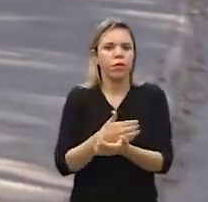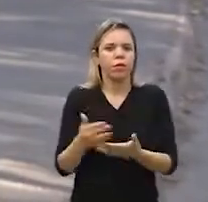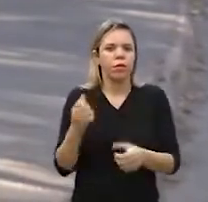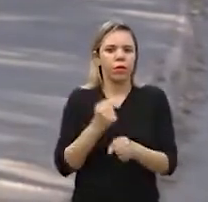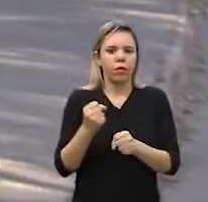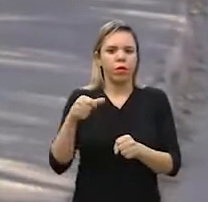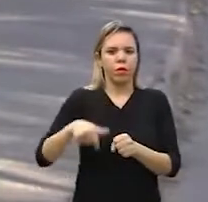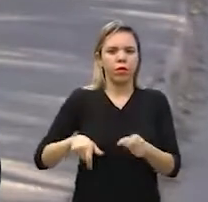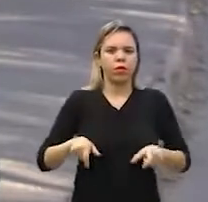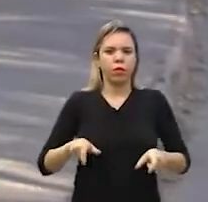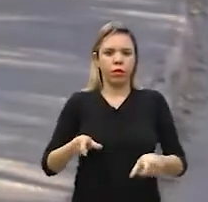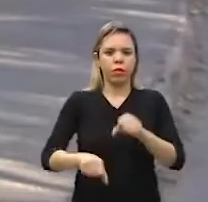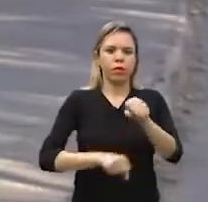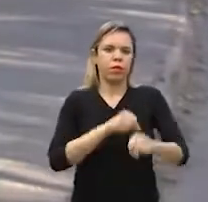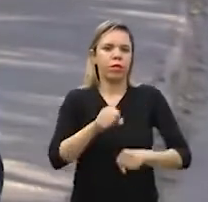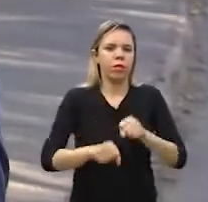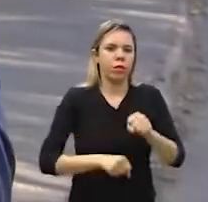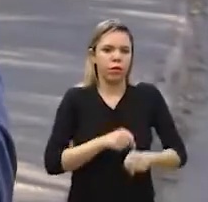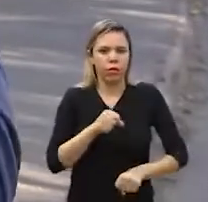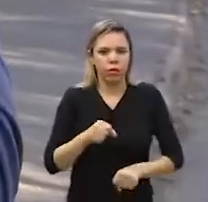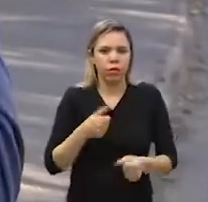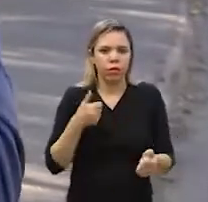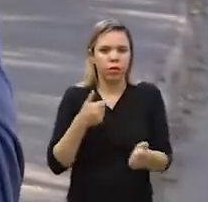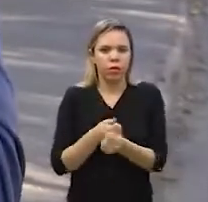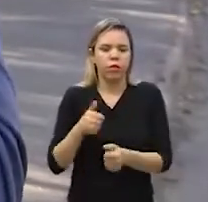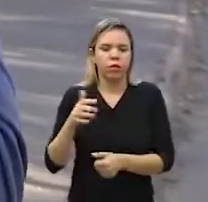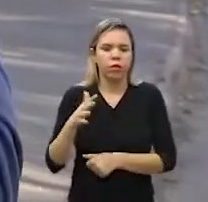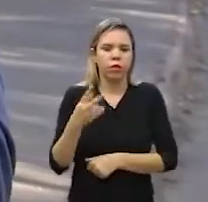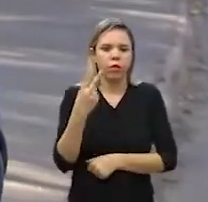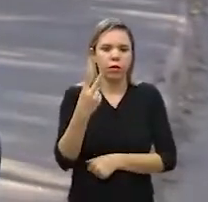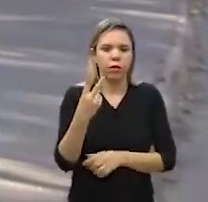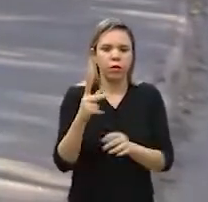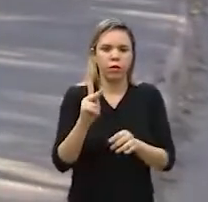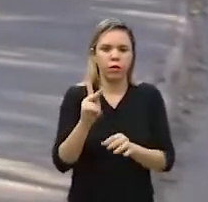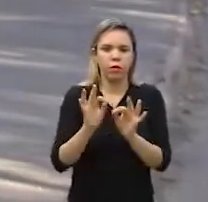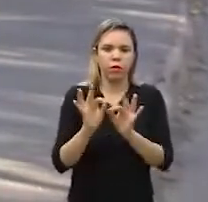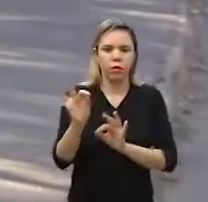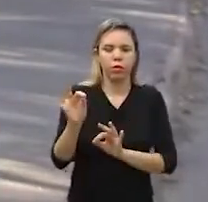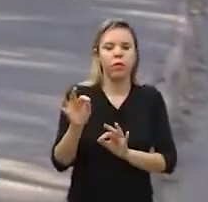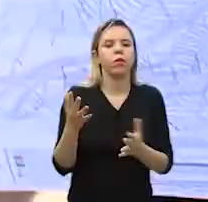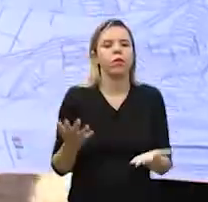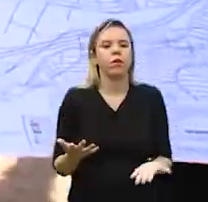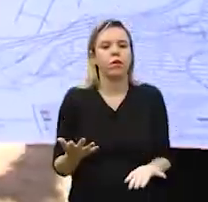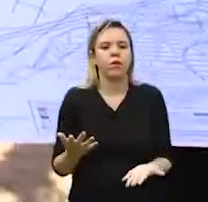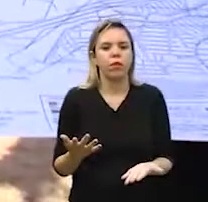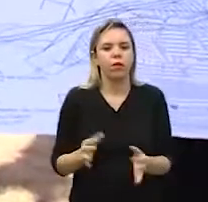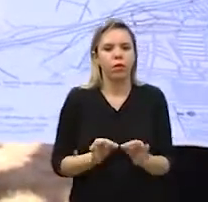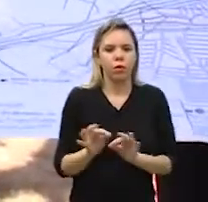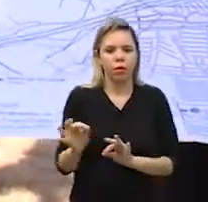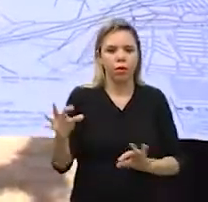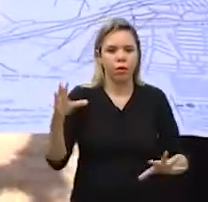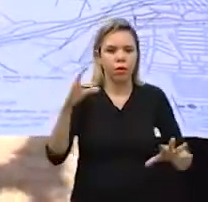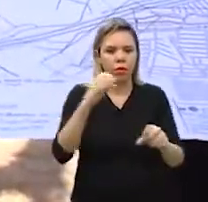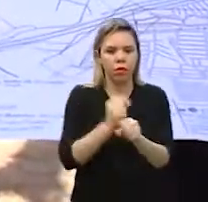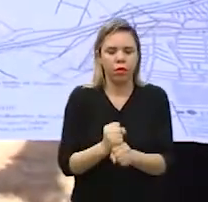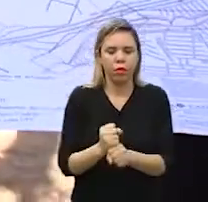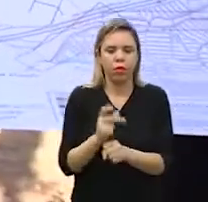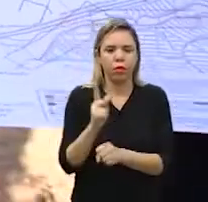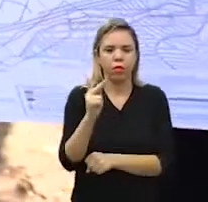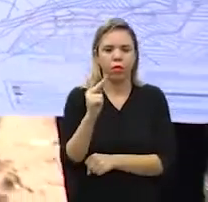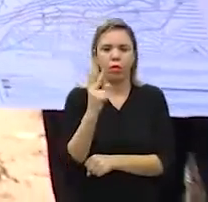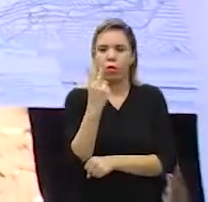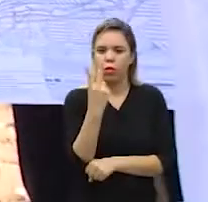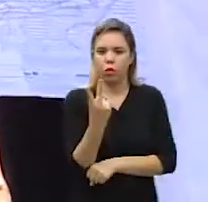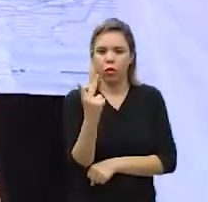breve nós devemos começar a obra aqui dessa ciclovia que deve ter aproximadamente 2 km e meio essa extensão Total